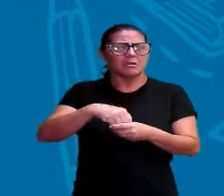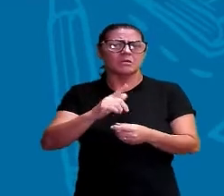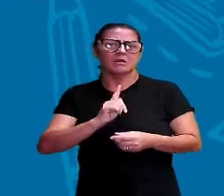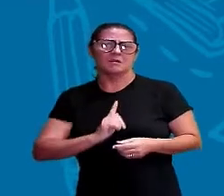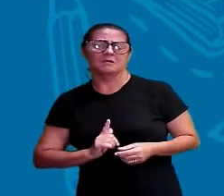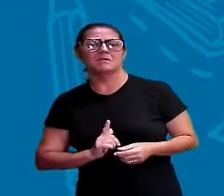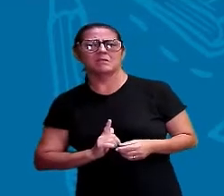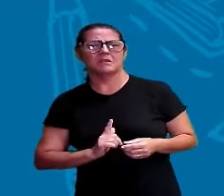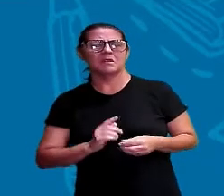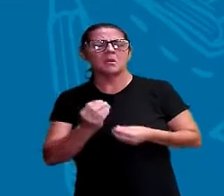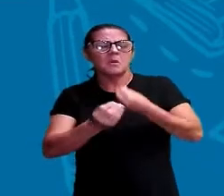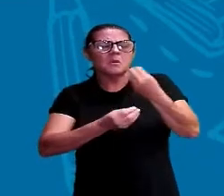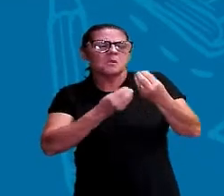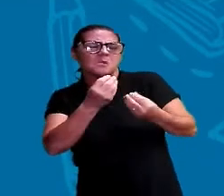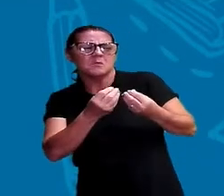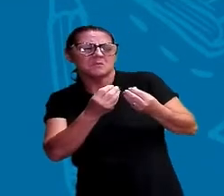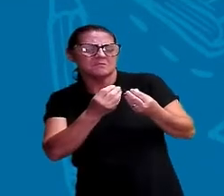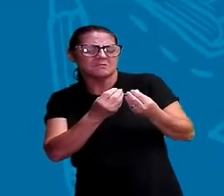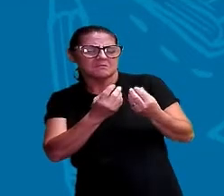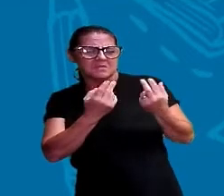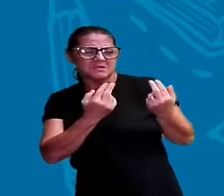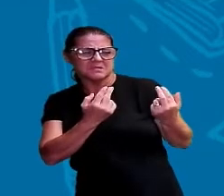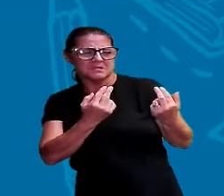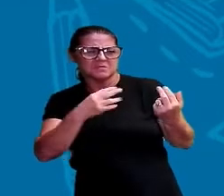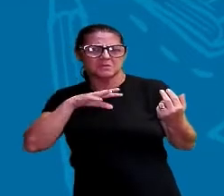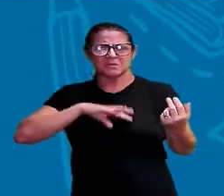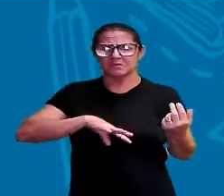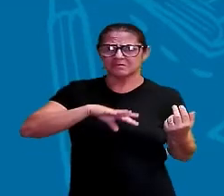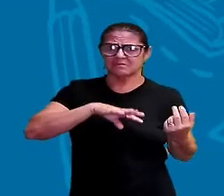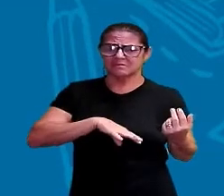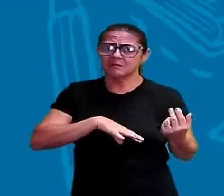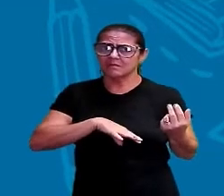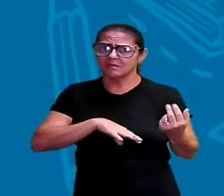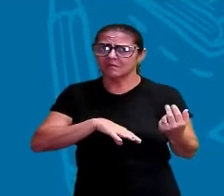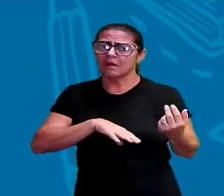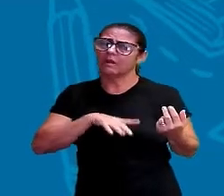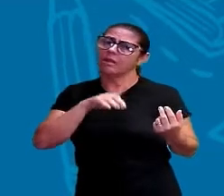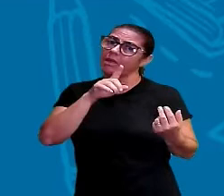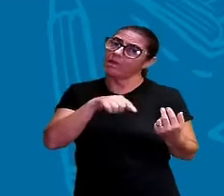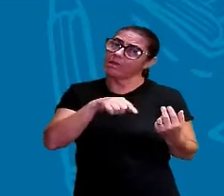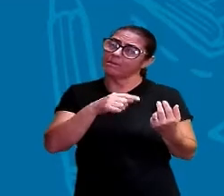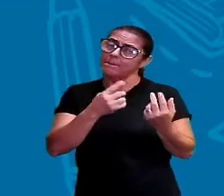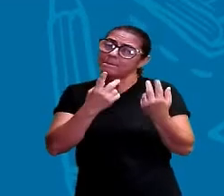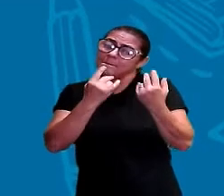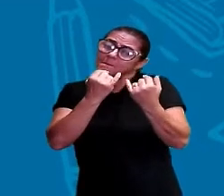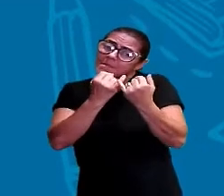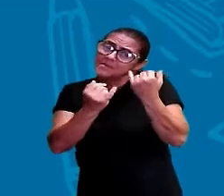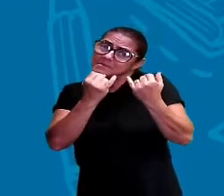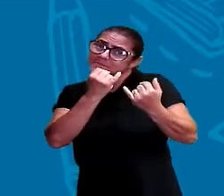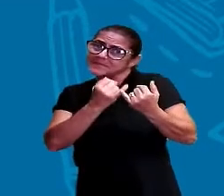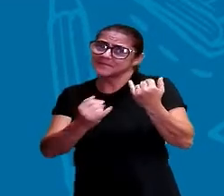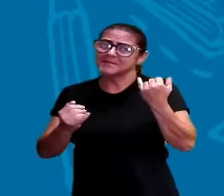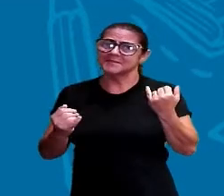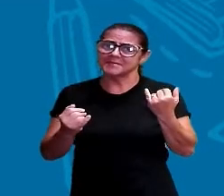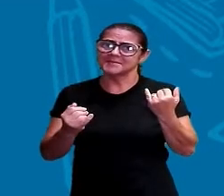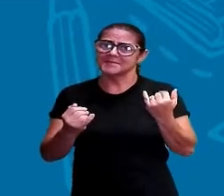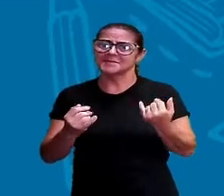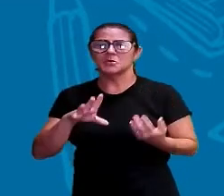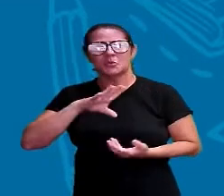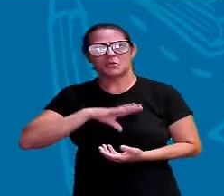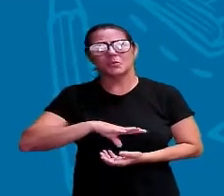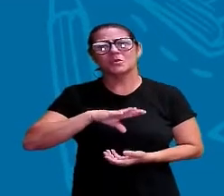não, mas isso está parecido muito com português. E quem disse que não se associa quando a gente está falando de polissemia?